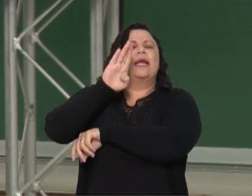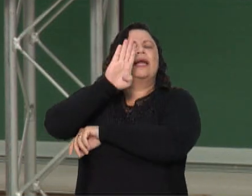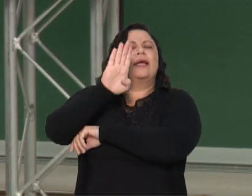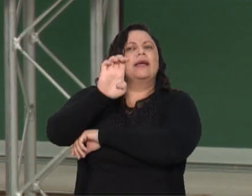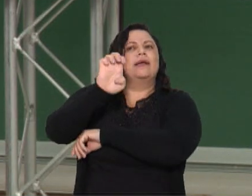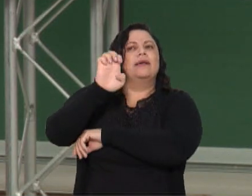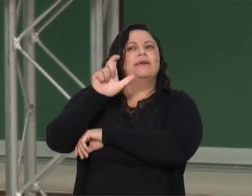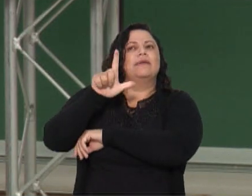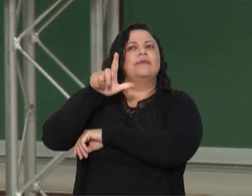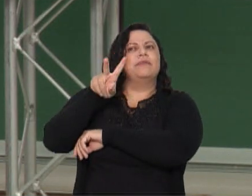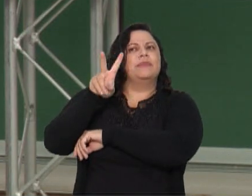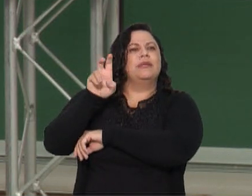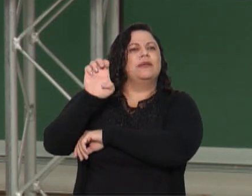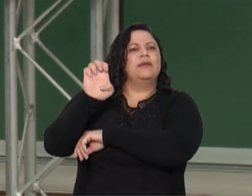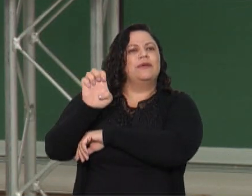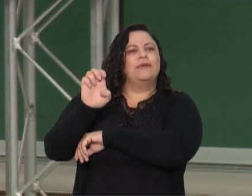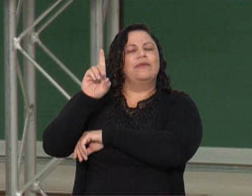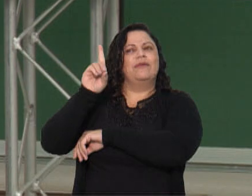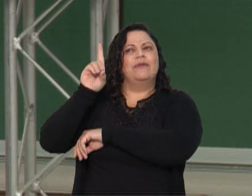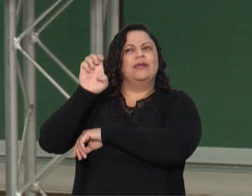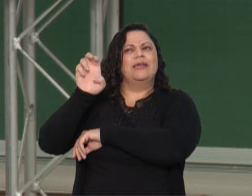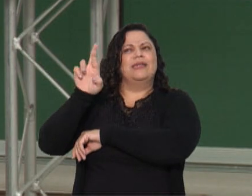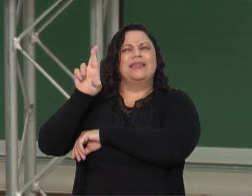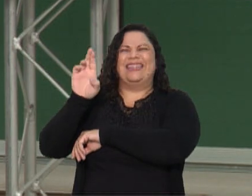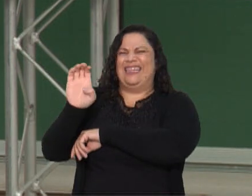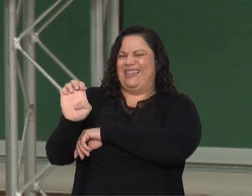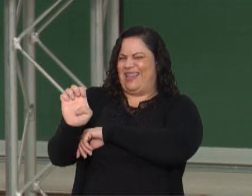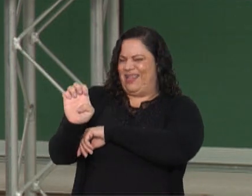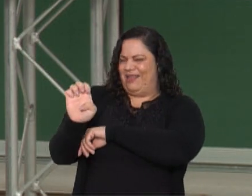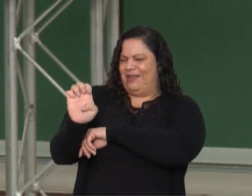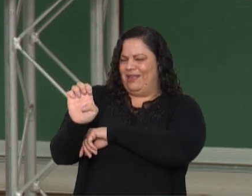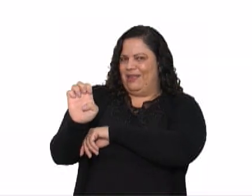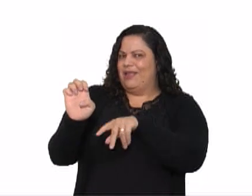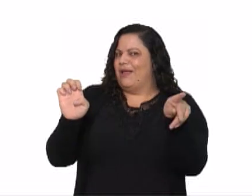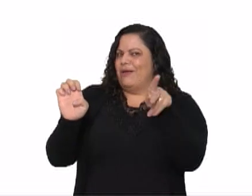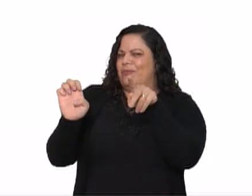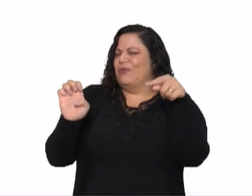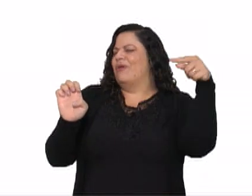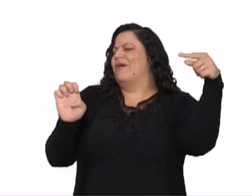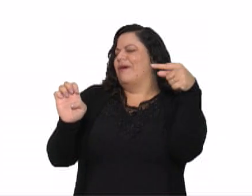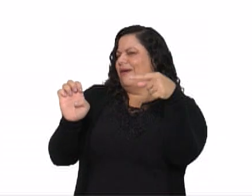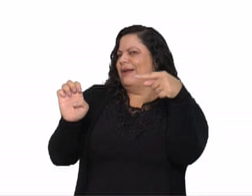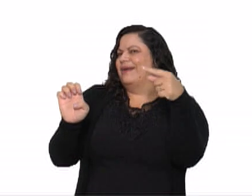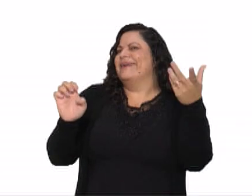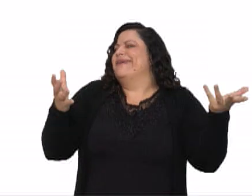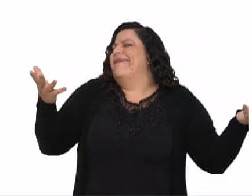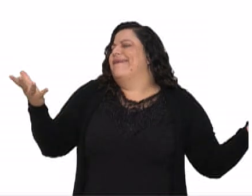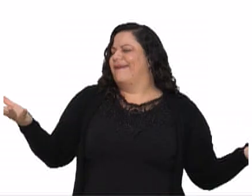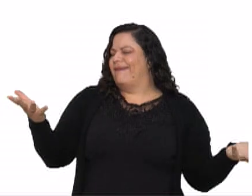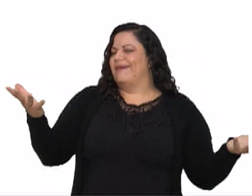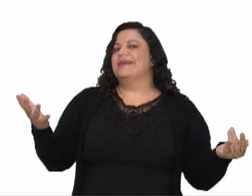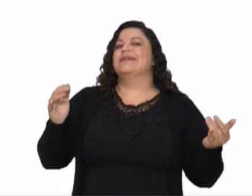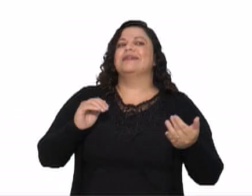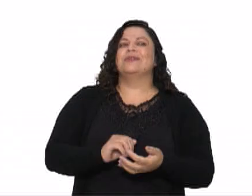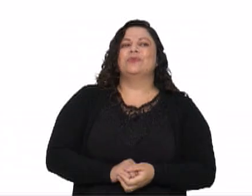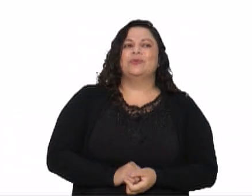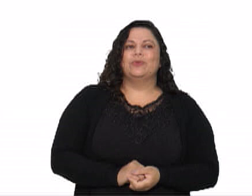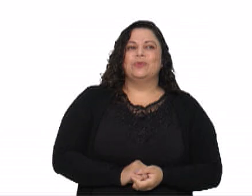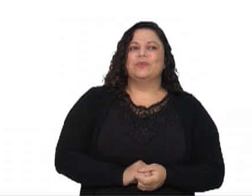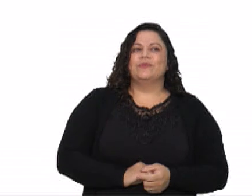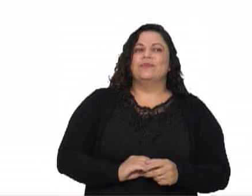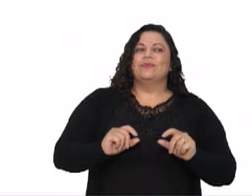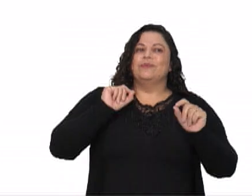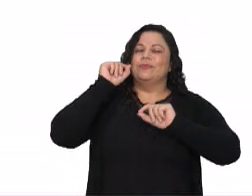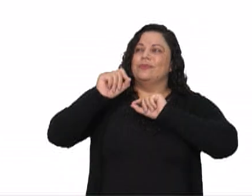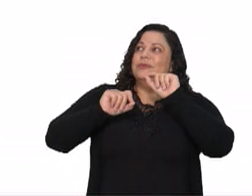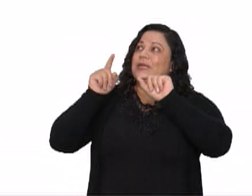assim, professora, Belvedere, o que é isso? Né?